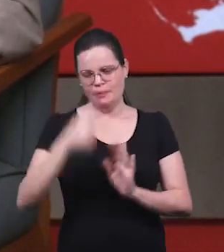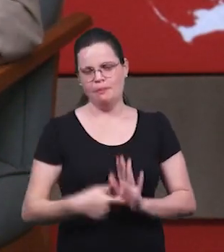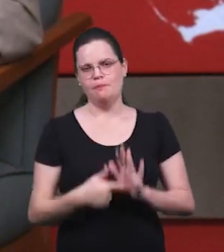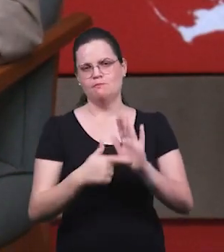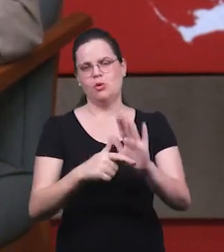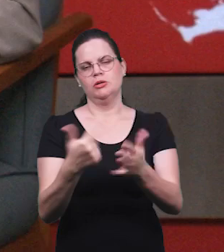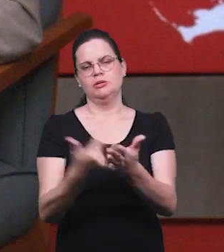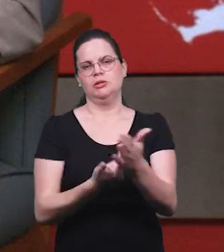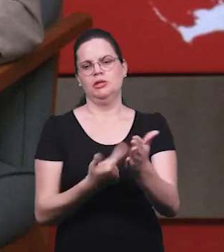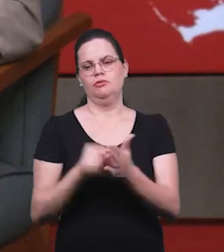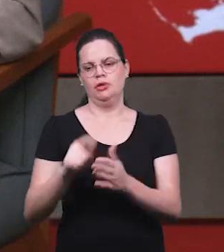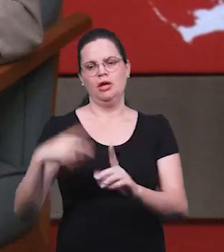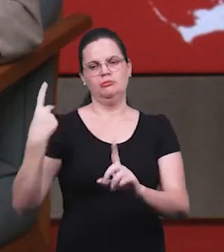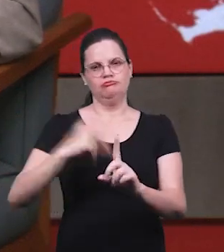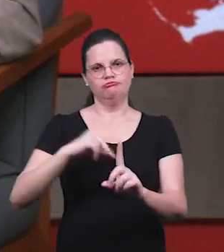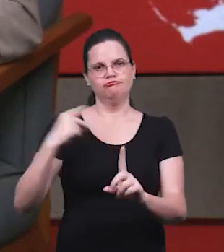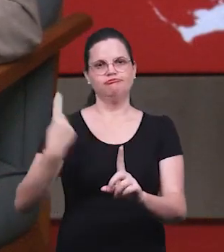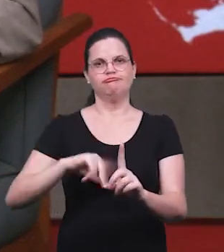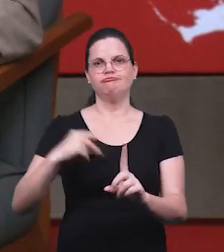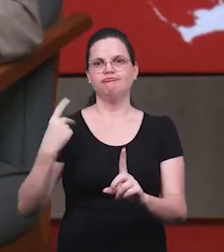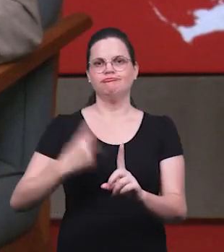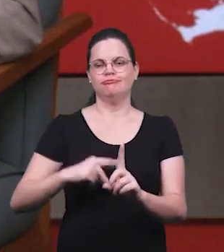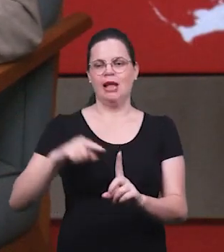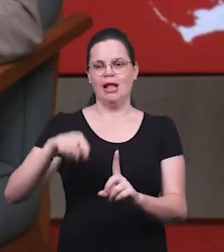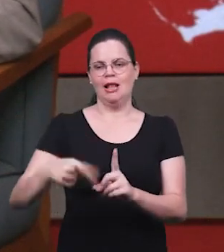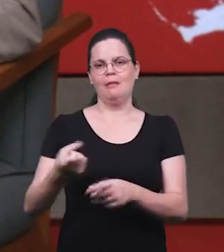depois dessa prisão, já no final